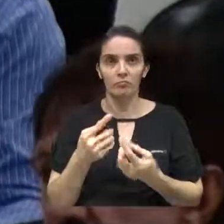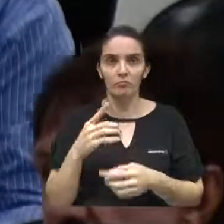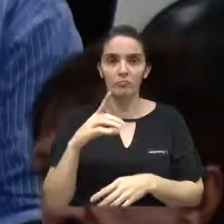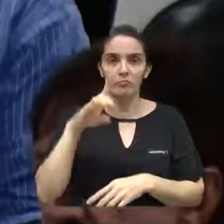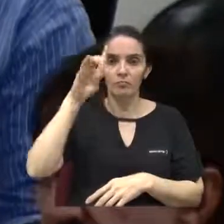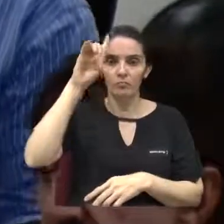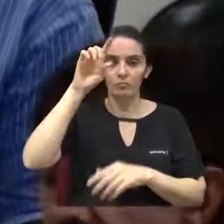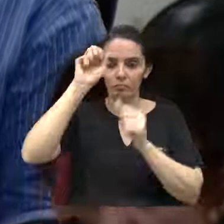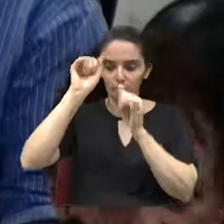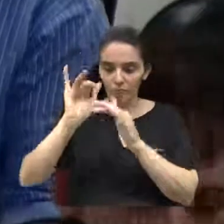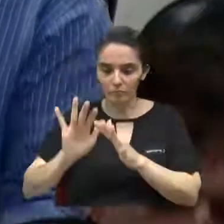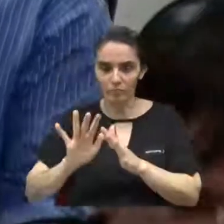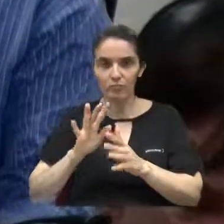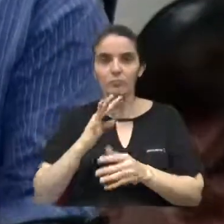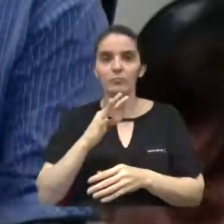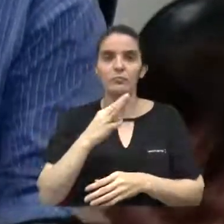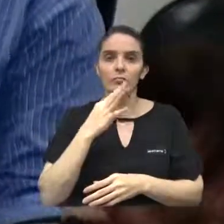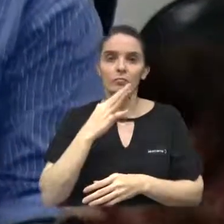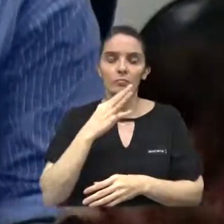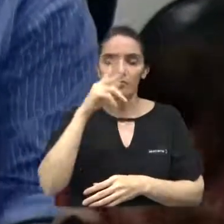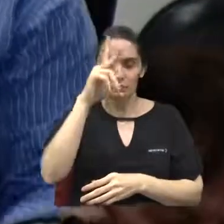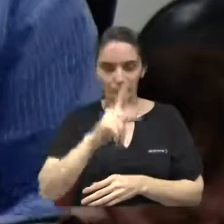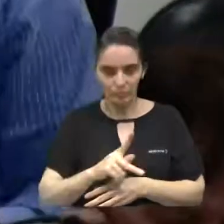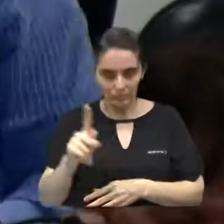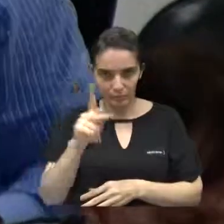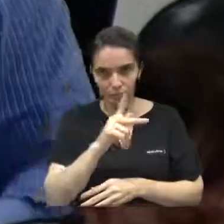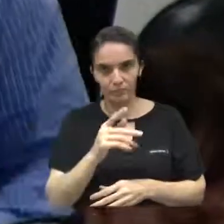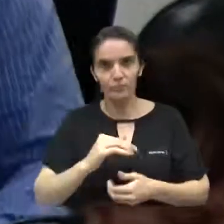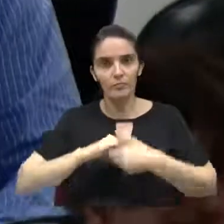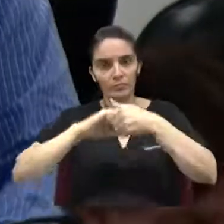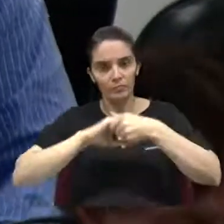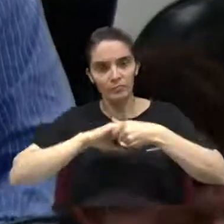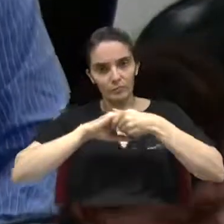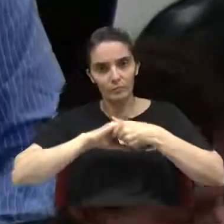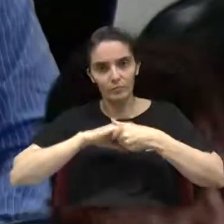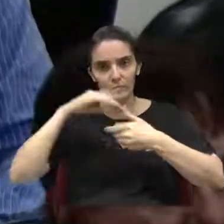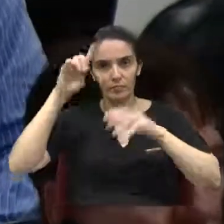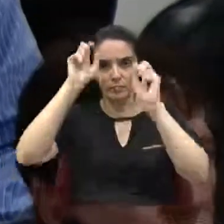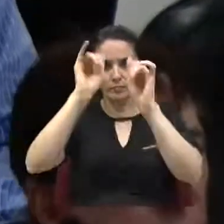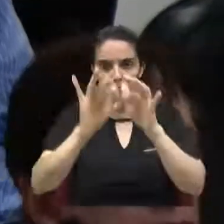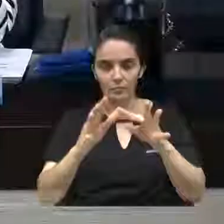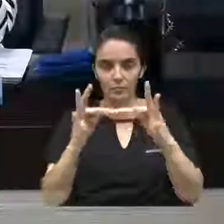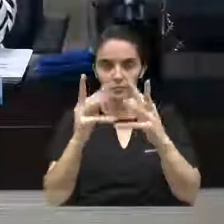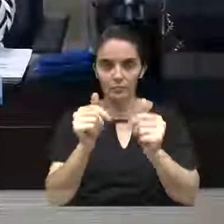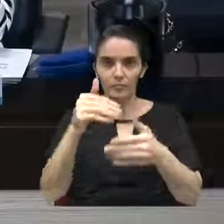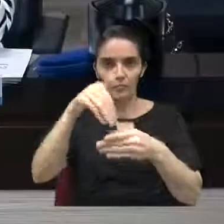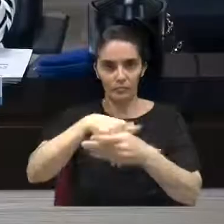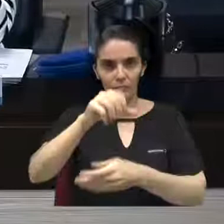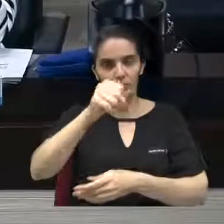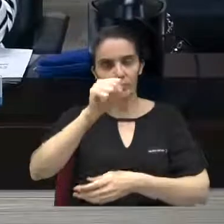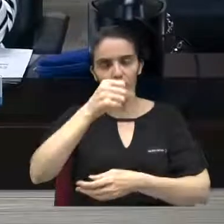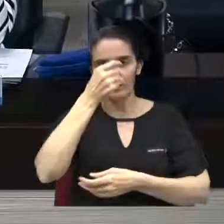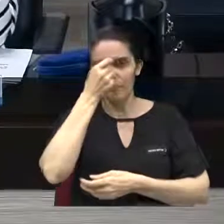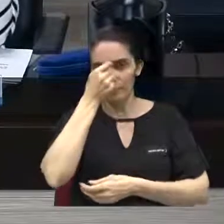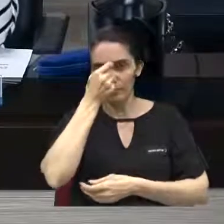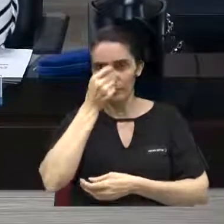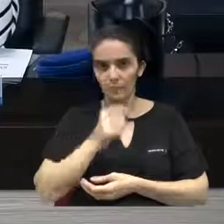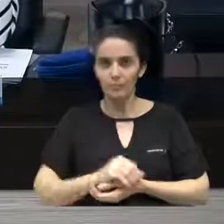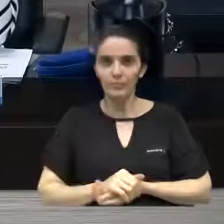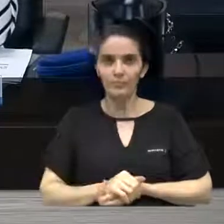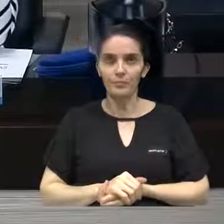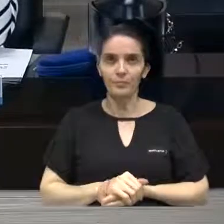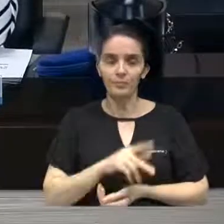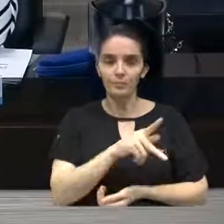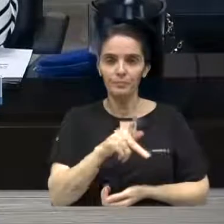de poder conhecer o senhor. Parabéns, que Deus abençoe a todos. Votarei favorável. Jorge Freitas.